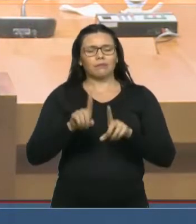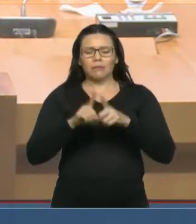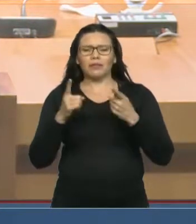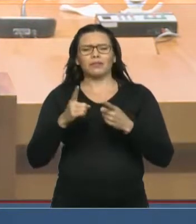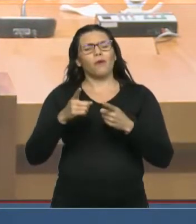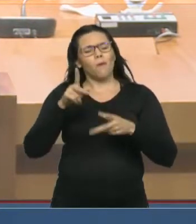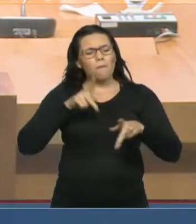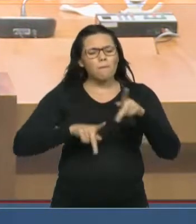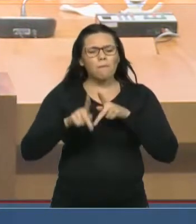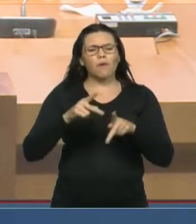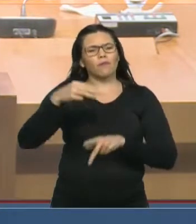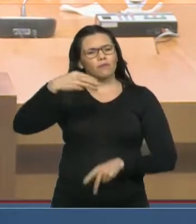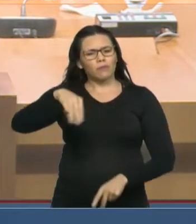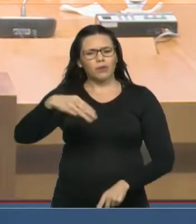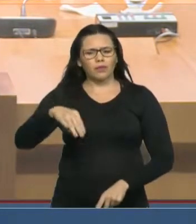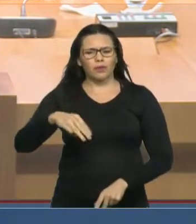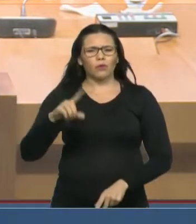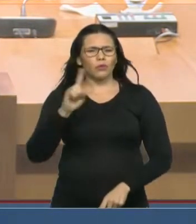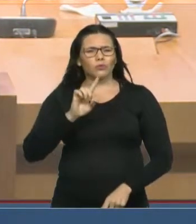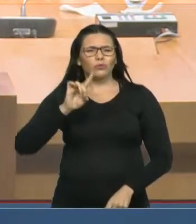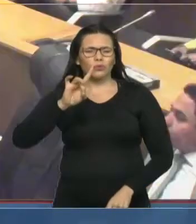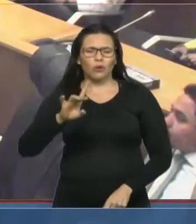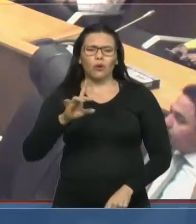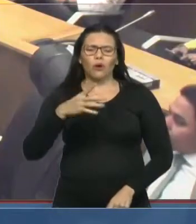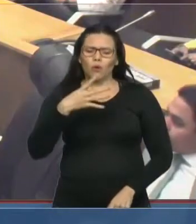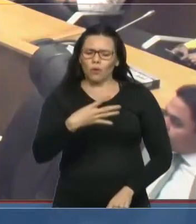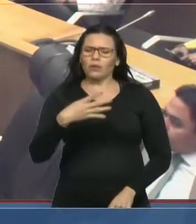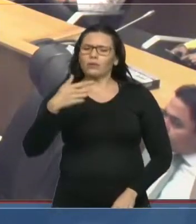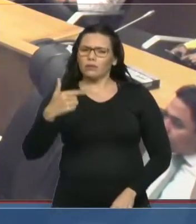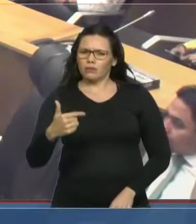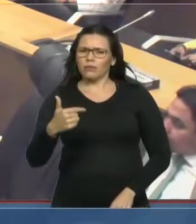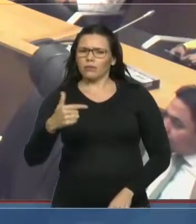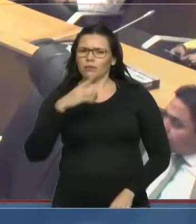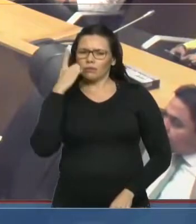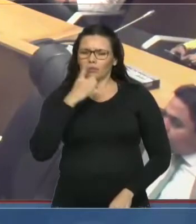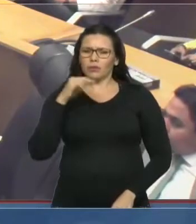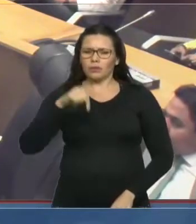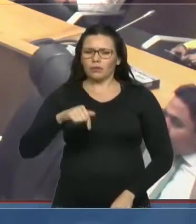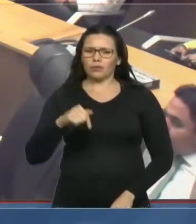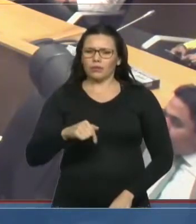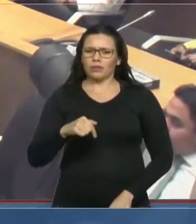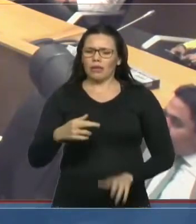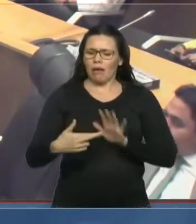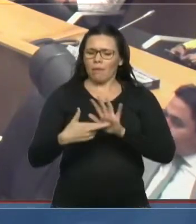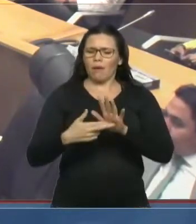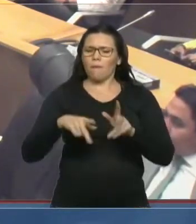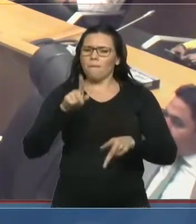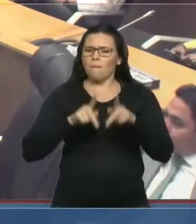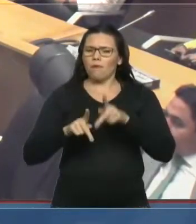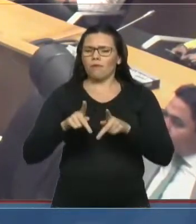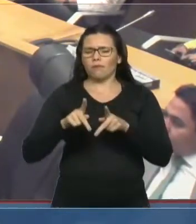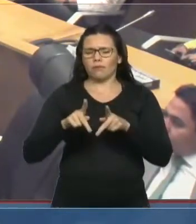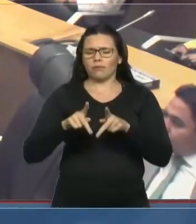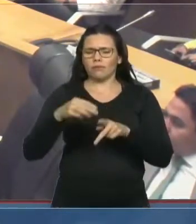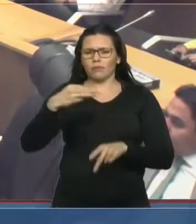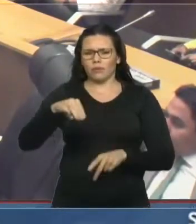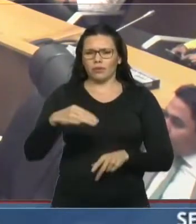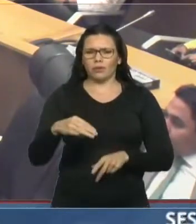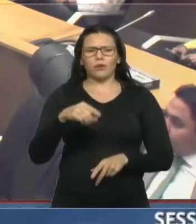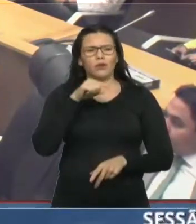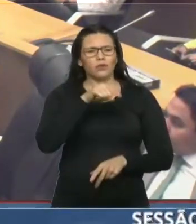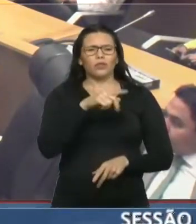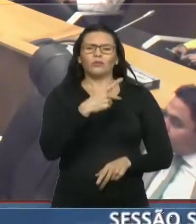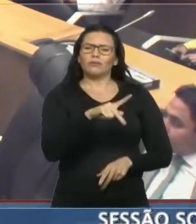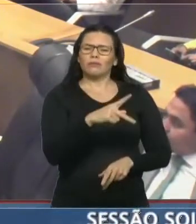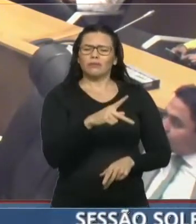deputados eleitos, o homenageio reconhecendo a sua carreira dedicada à justiça, à promoção da justiça no